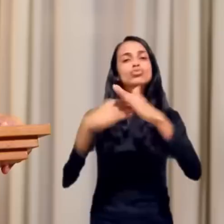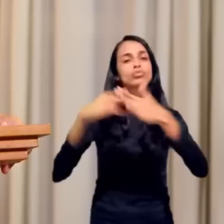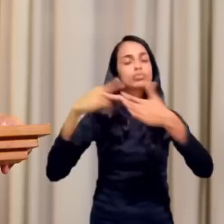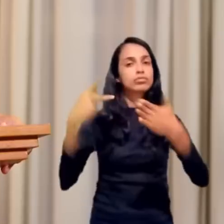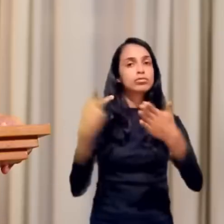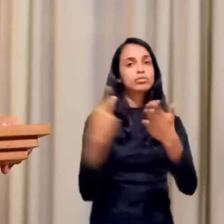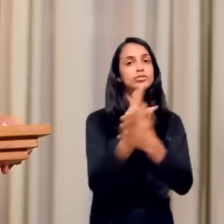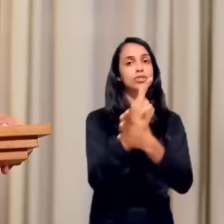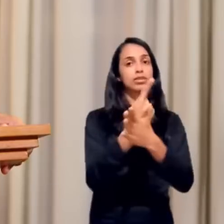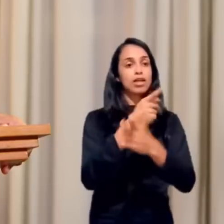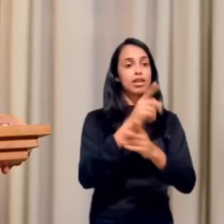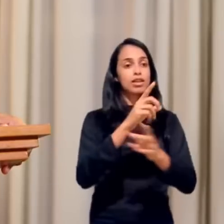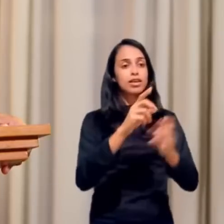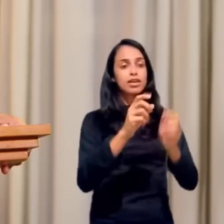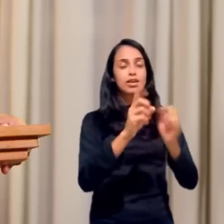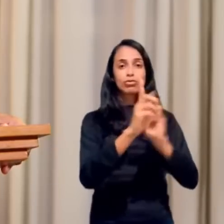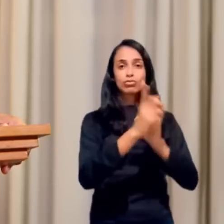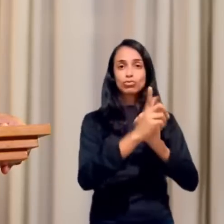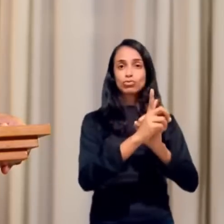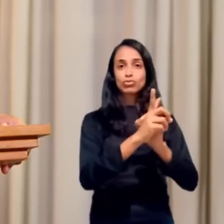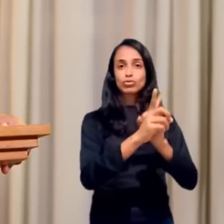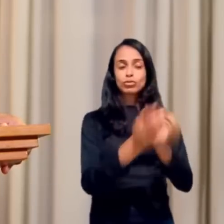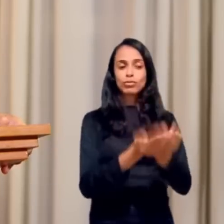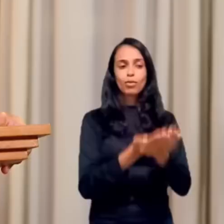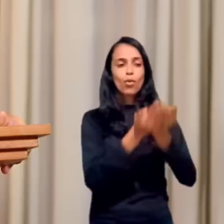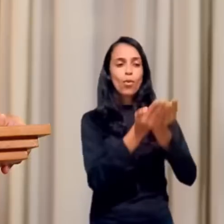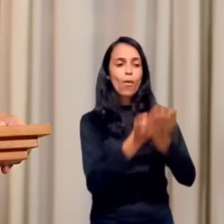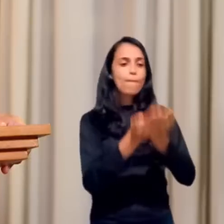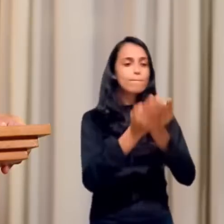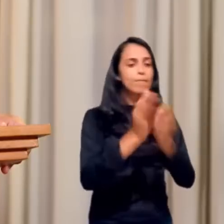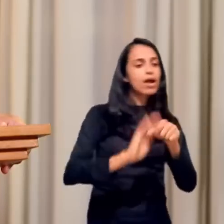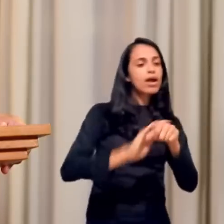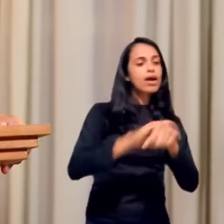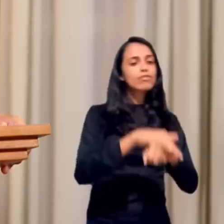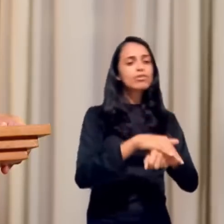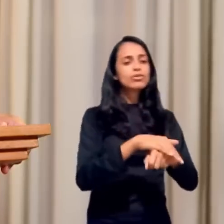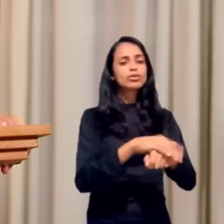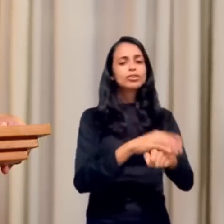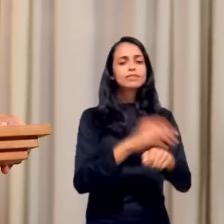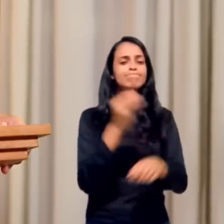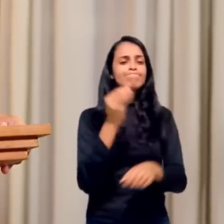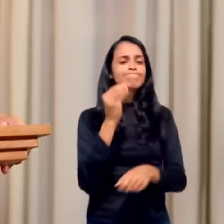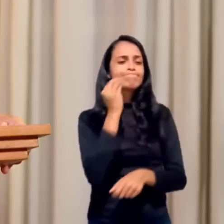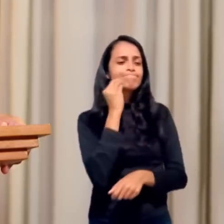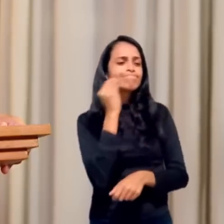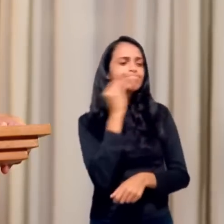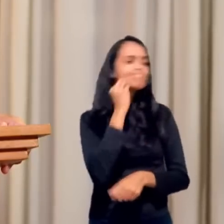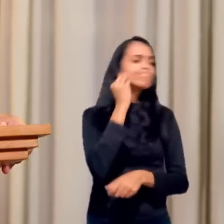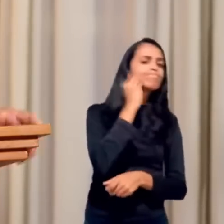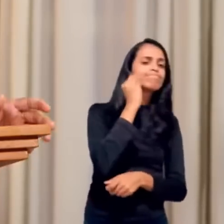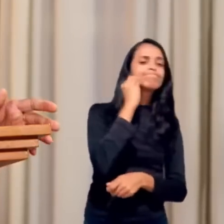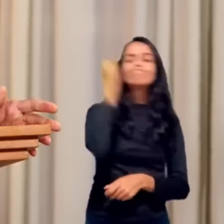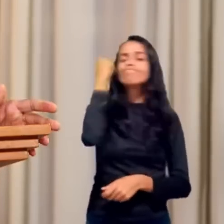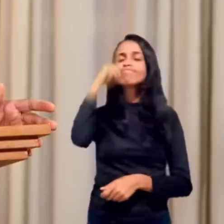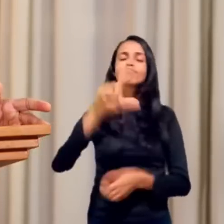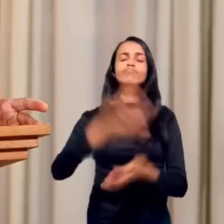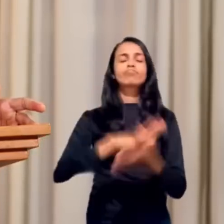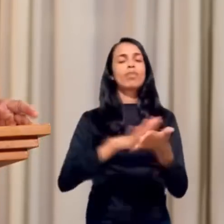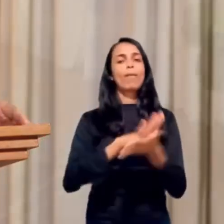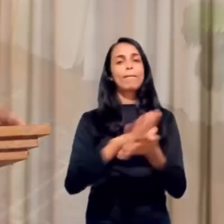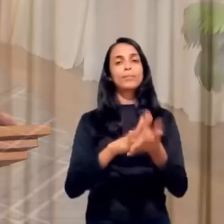no barco toda aquela noite, sem êxito na pesca. E no verso